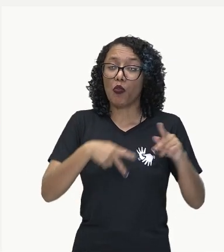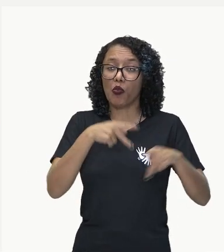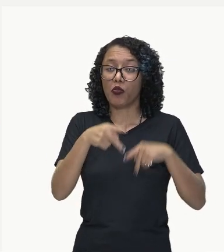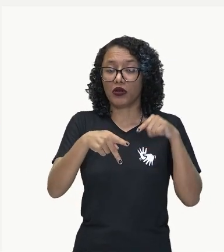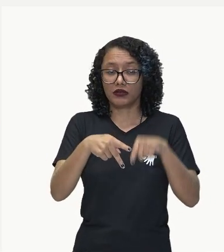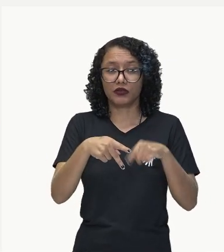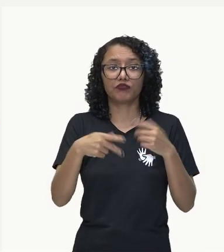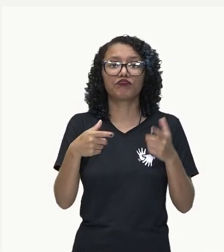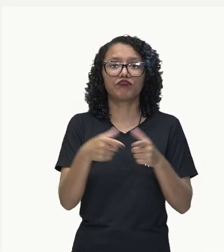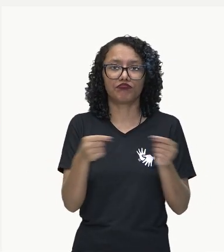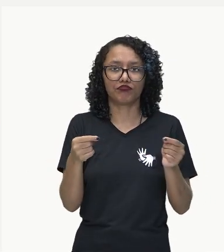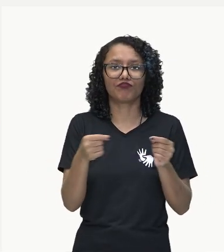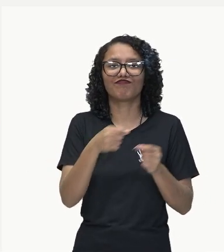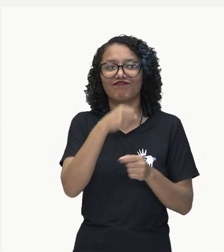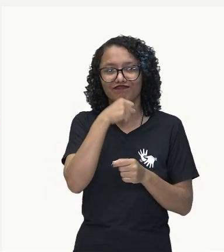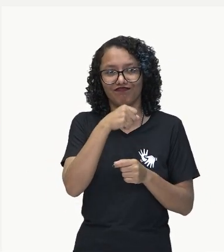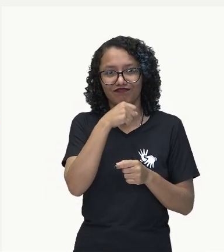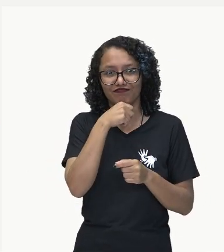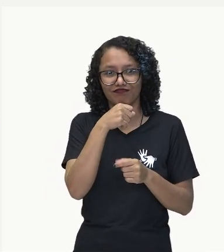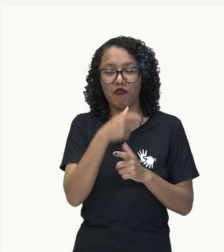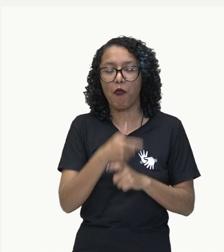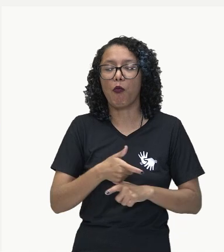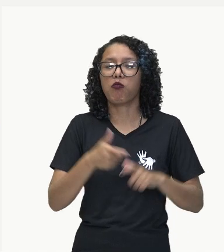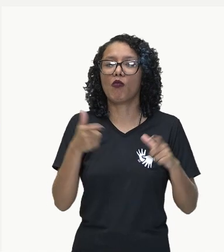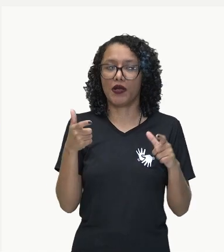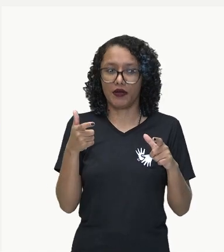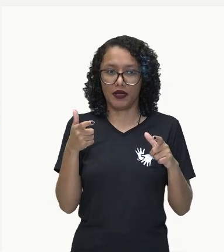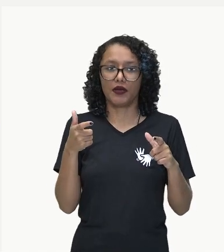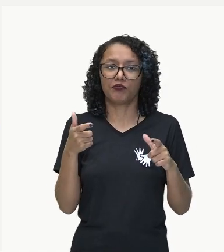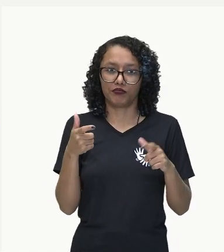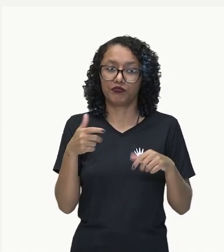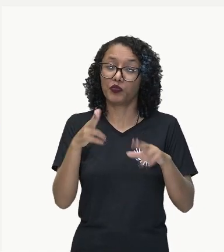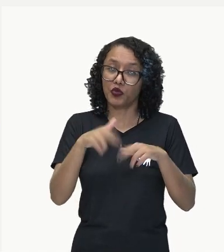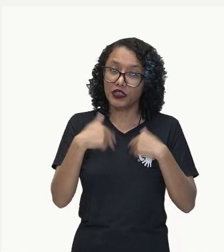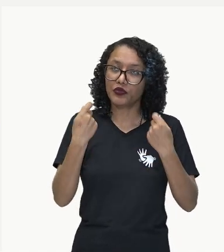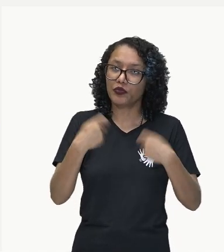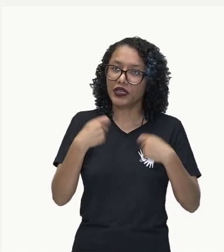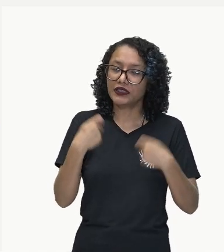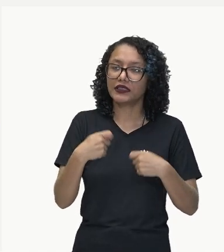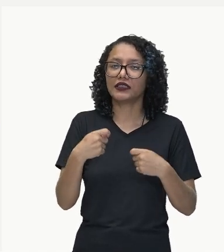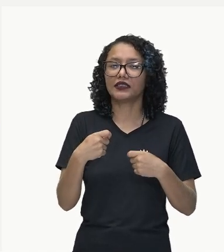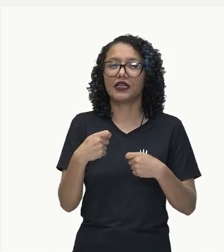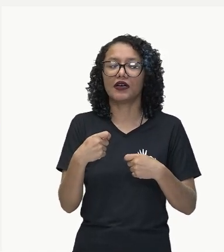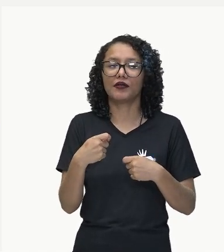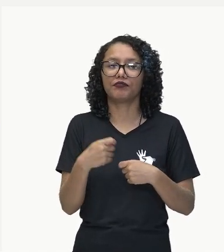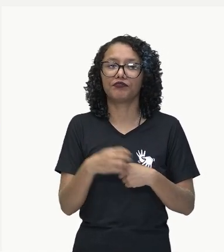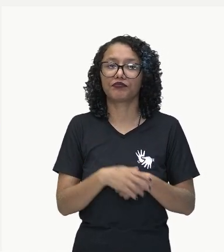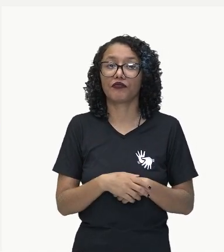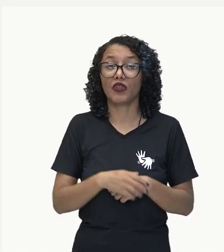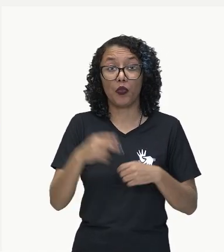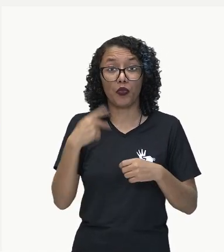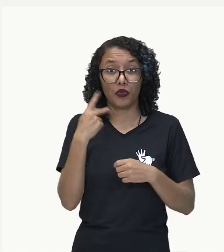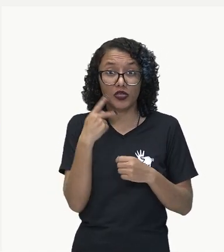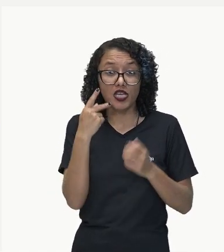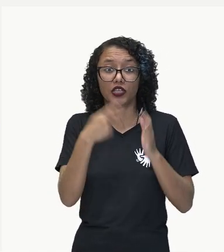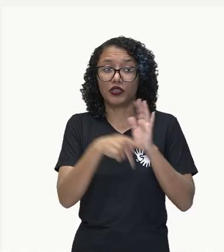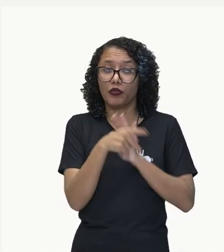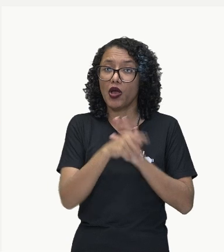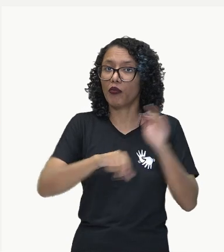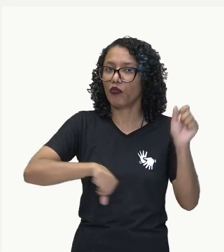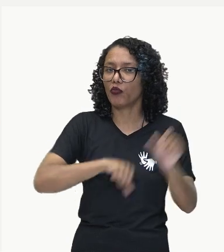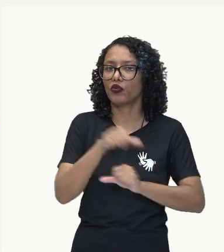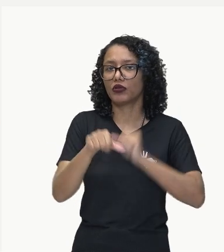envelhecida e aí o Japão precisa ali começar a mudar as suas políticas. A gente pode ali